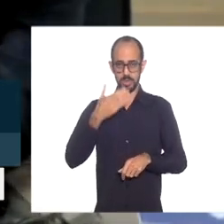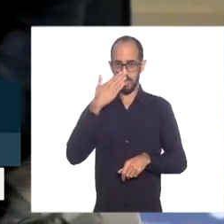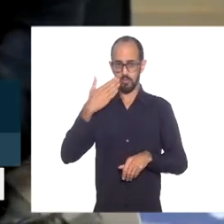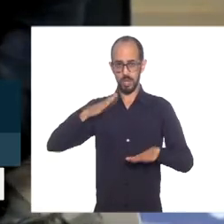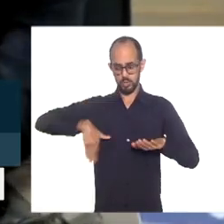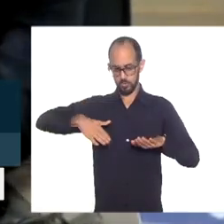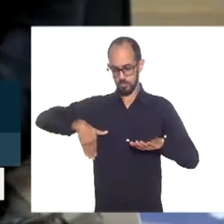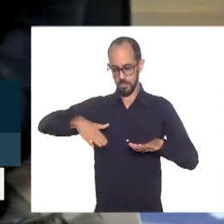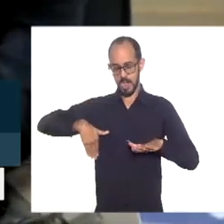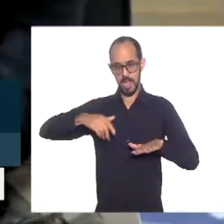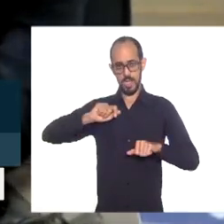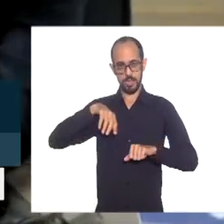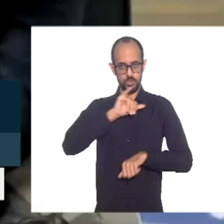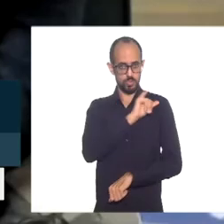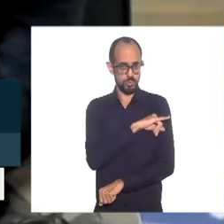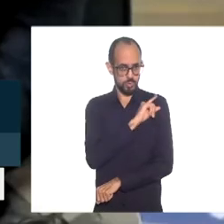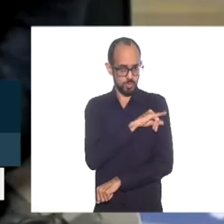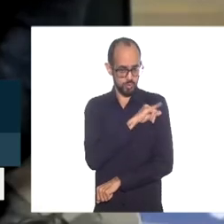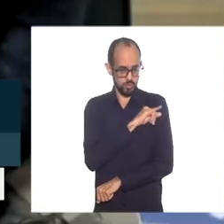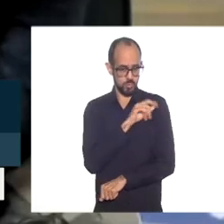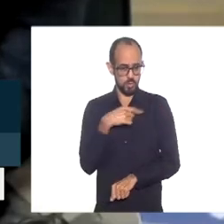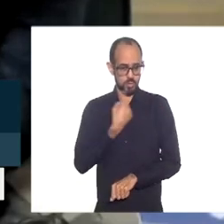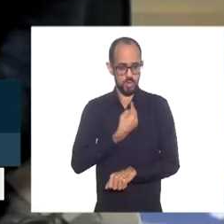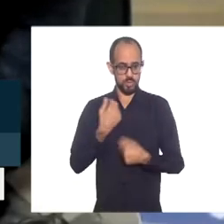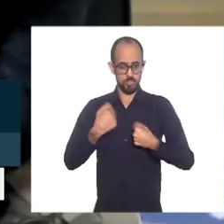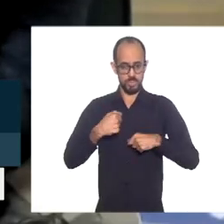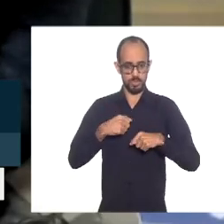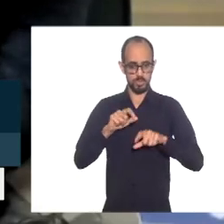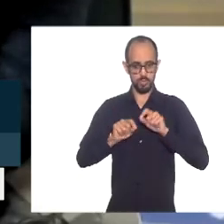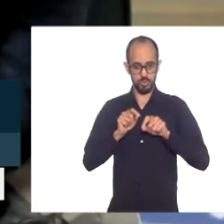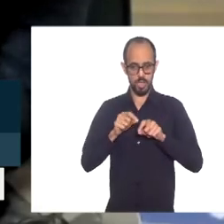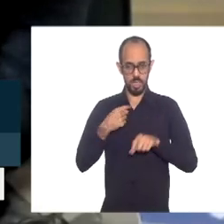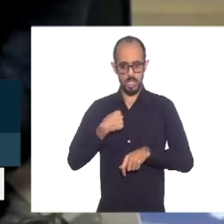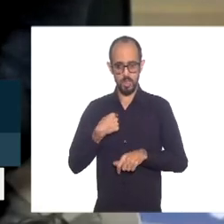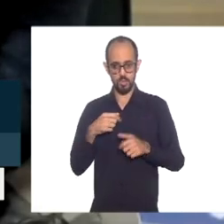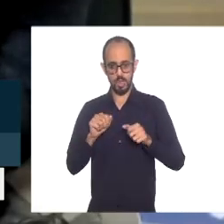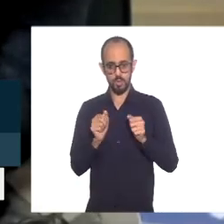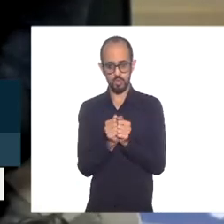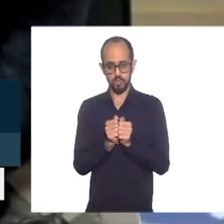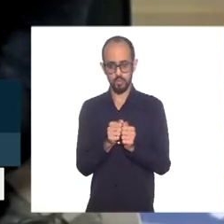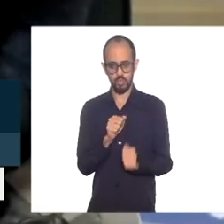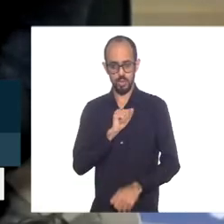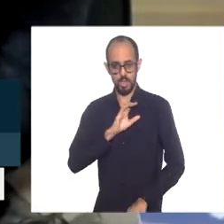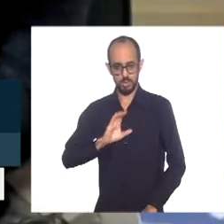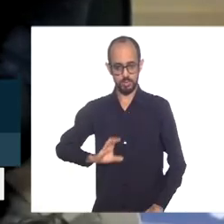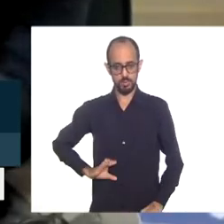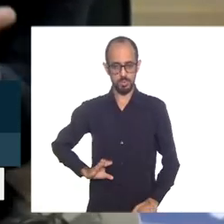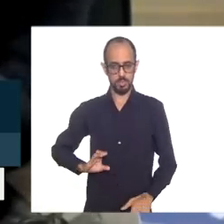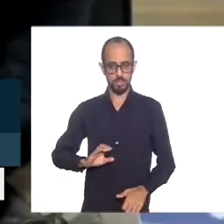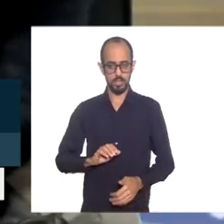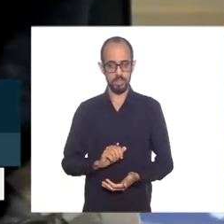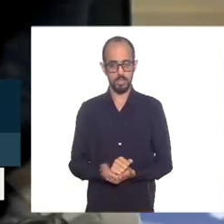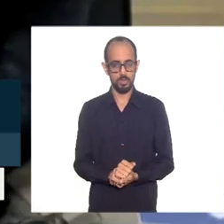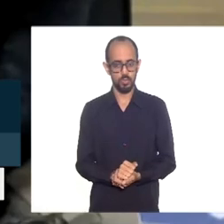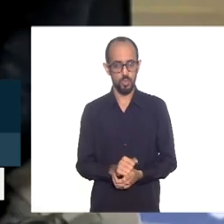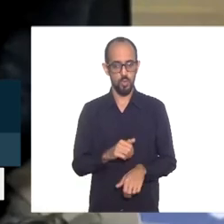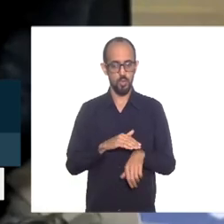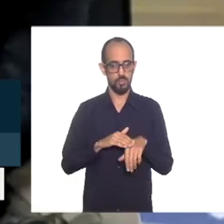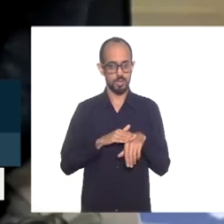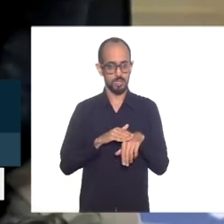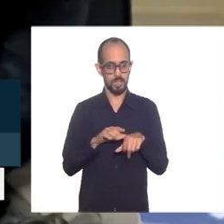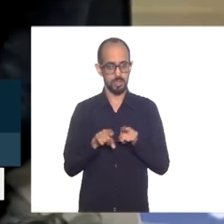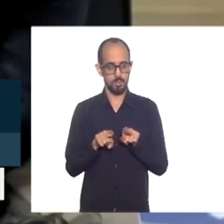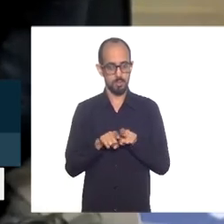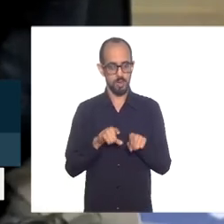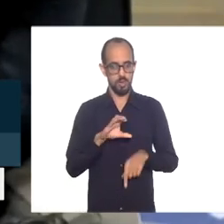frente a nós, quer dizer, de fato, a gente tem que... E aí eu estava com o deputado André Siliano, quando o IBP esteve aqui, conversei depois com a deputada Célia,